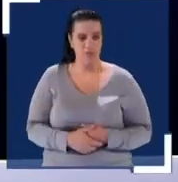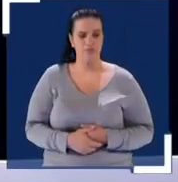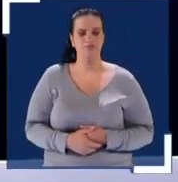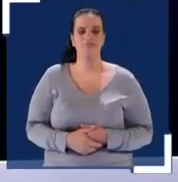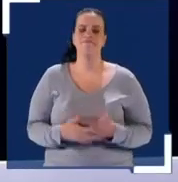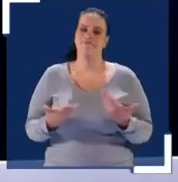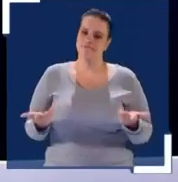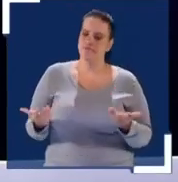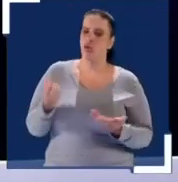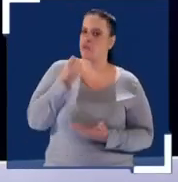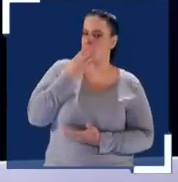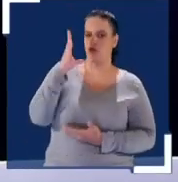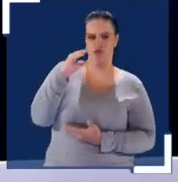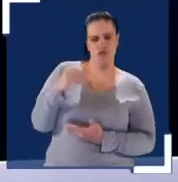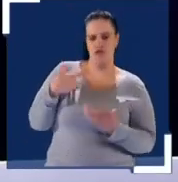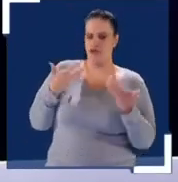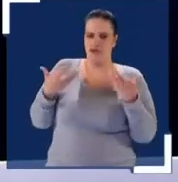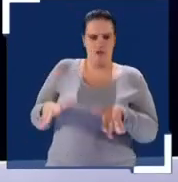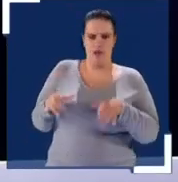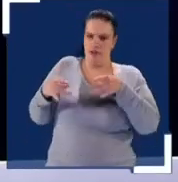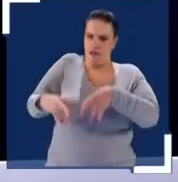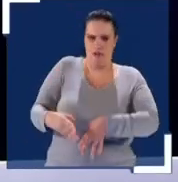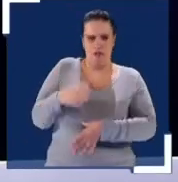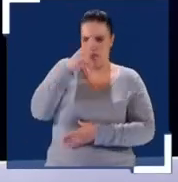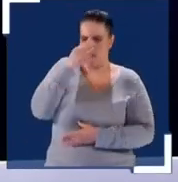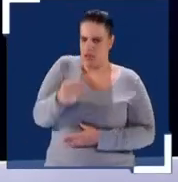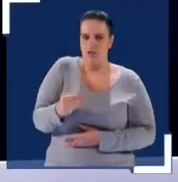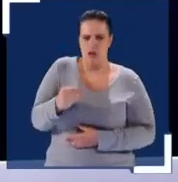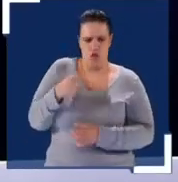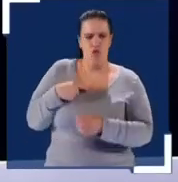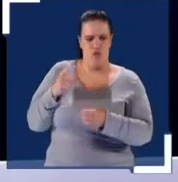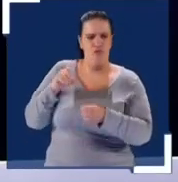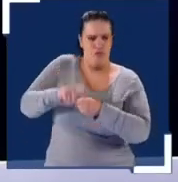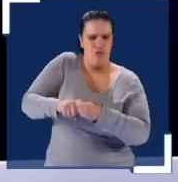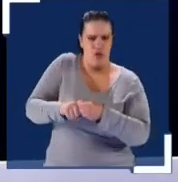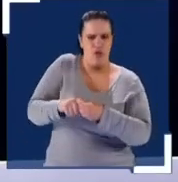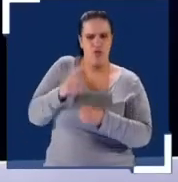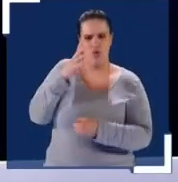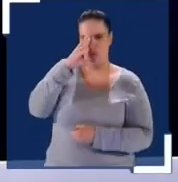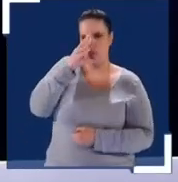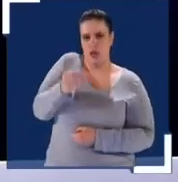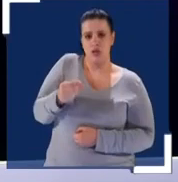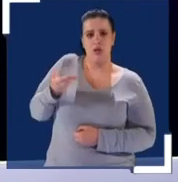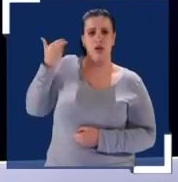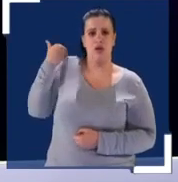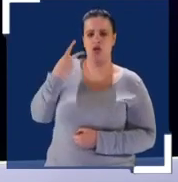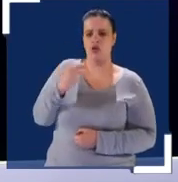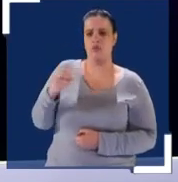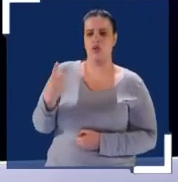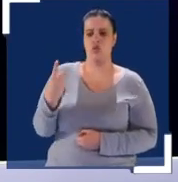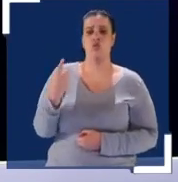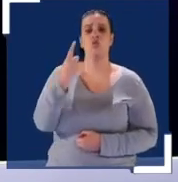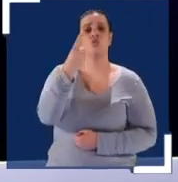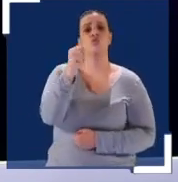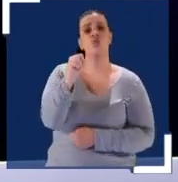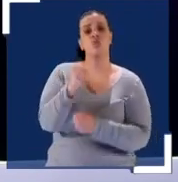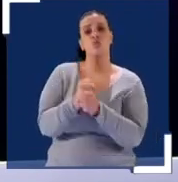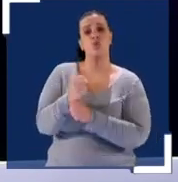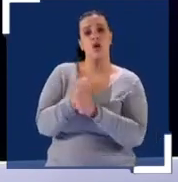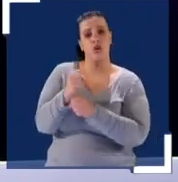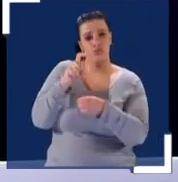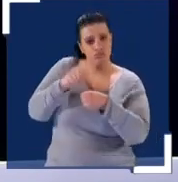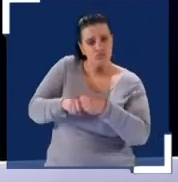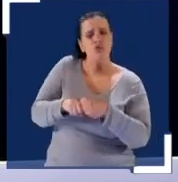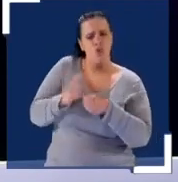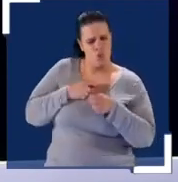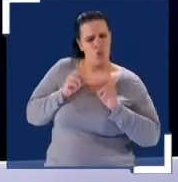noite. Não pretendo deixar o PSDB, estou filiado ao PSDB desde 2001. São 18 anos de filiação e